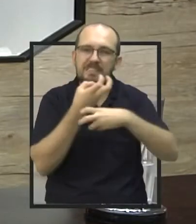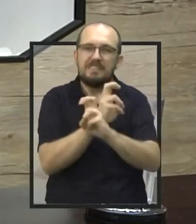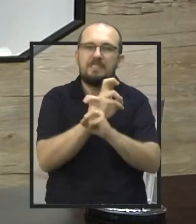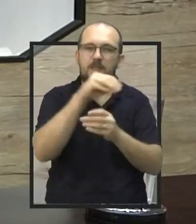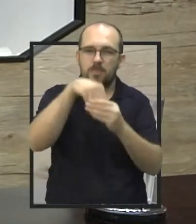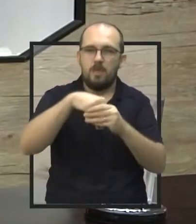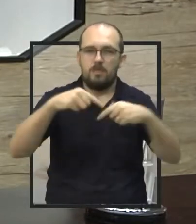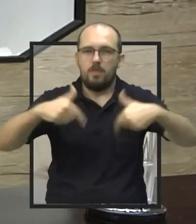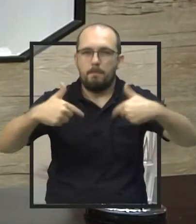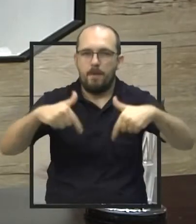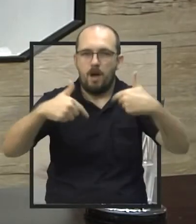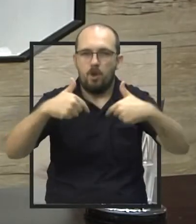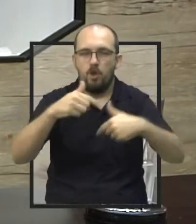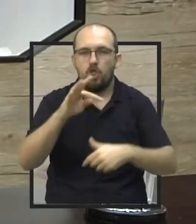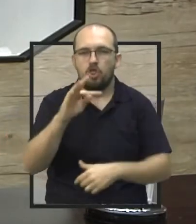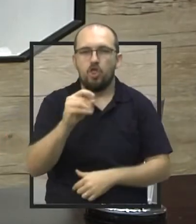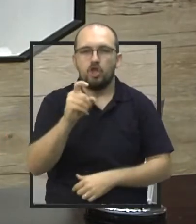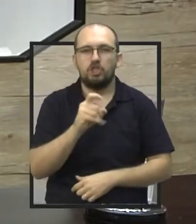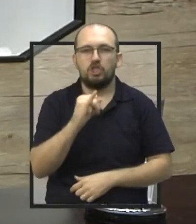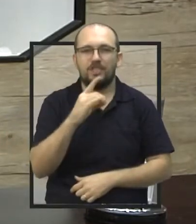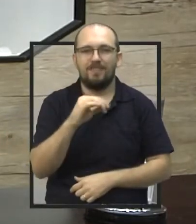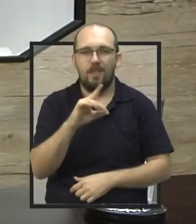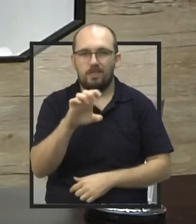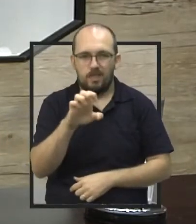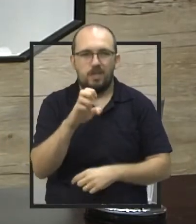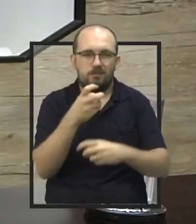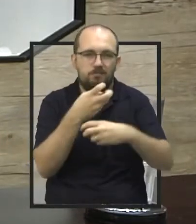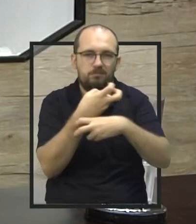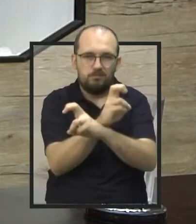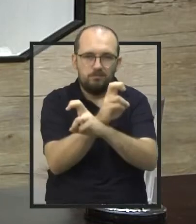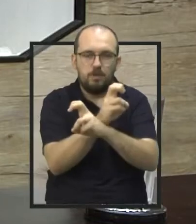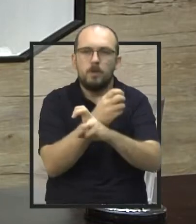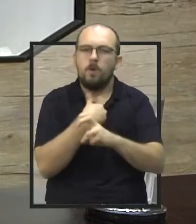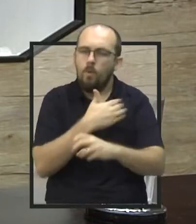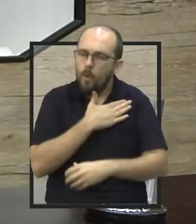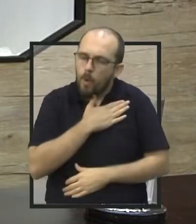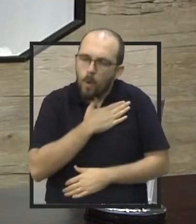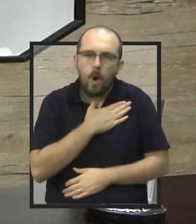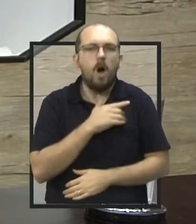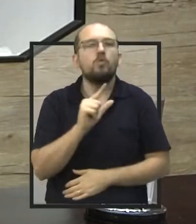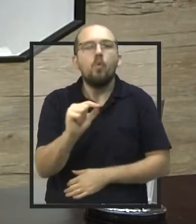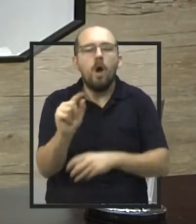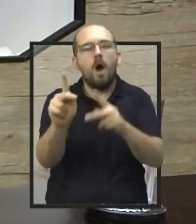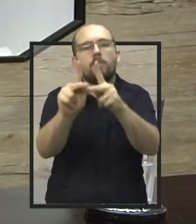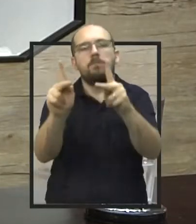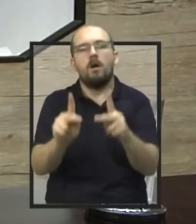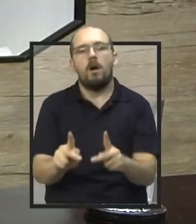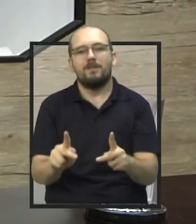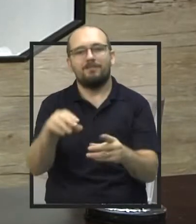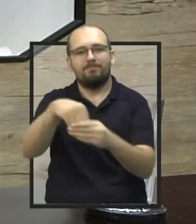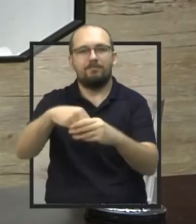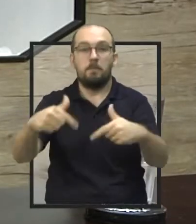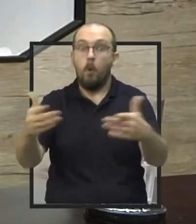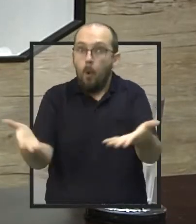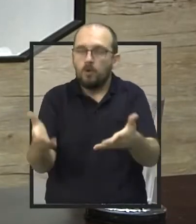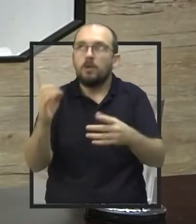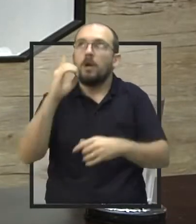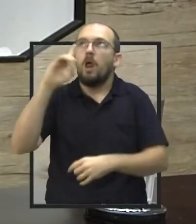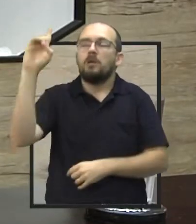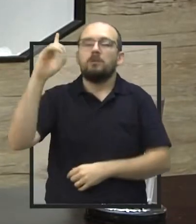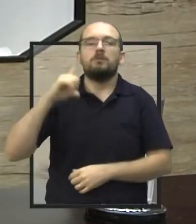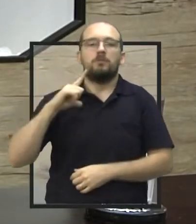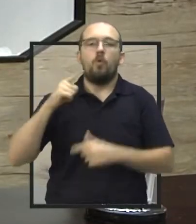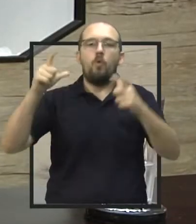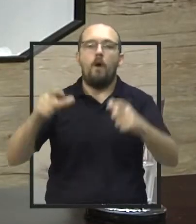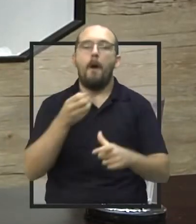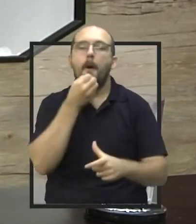ambientes saudáveis, mas sempre tem períodos ou às vezes pessoas que a gente às vezes não se dá tão bem, né? É difícil ter um ambiente perfeito, então